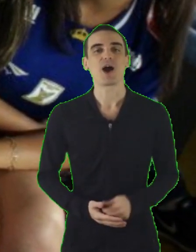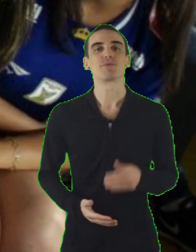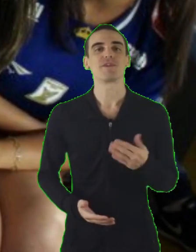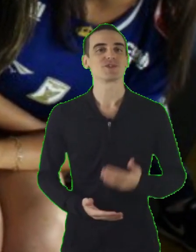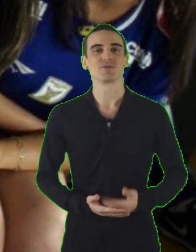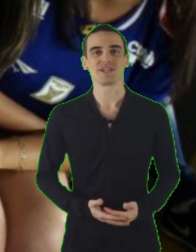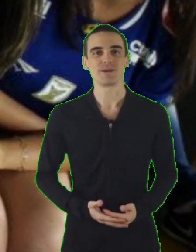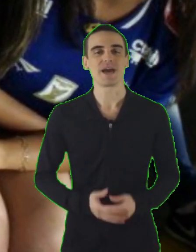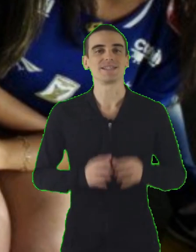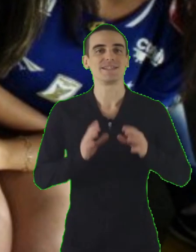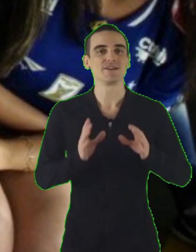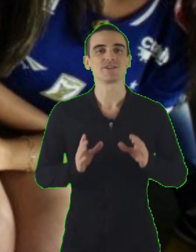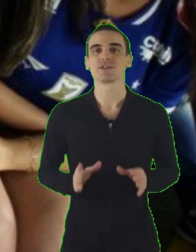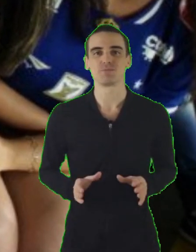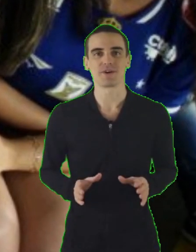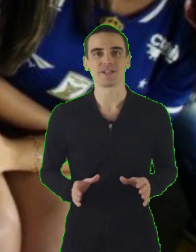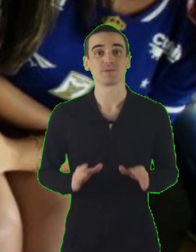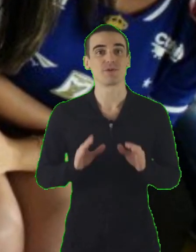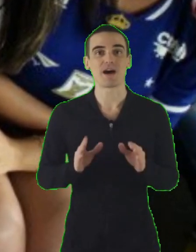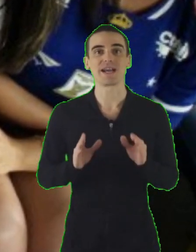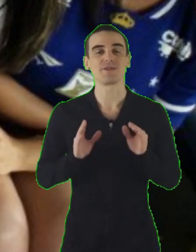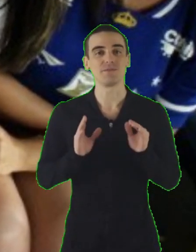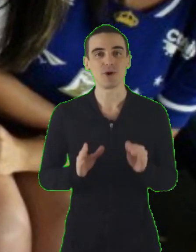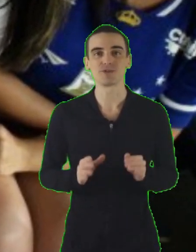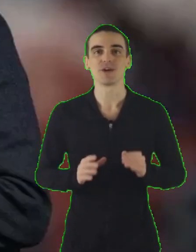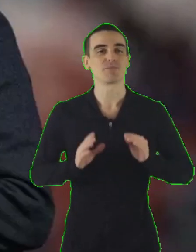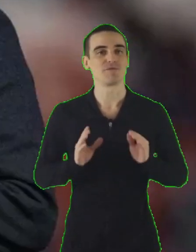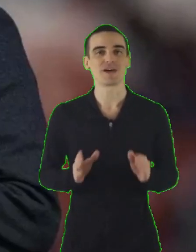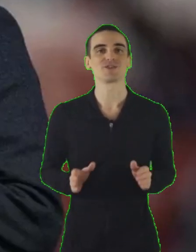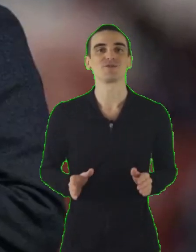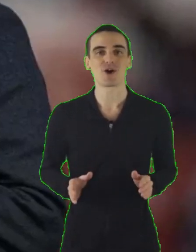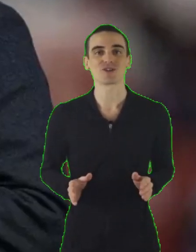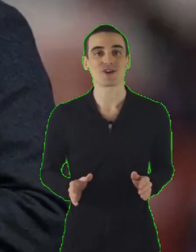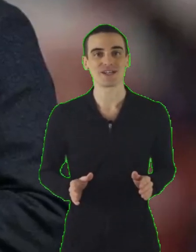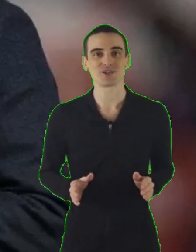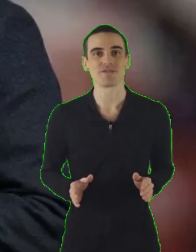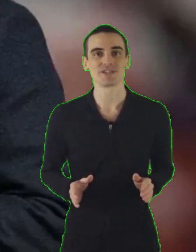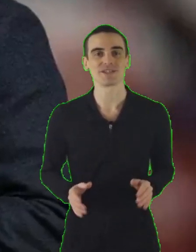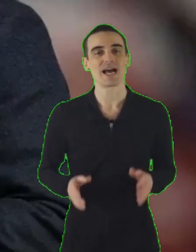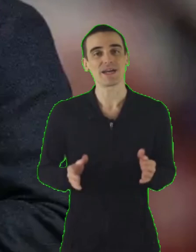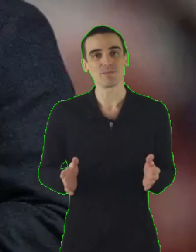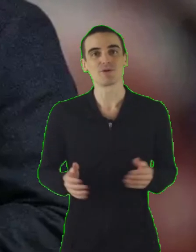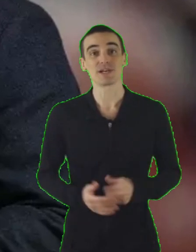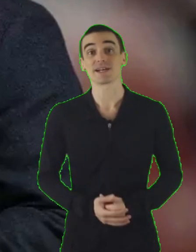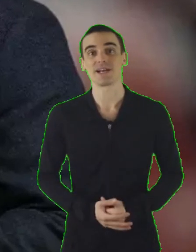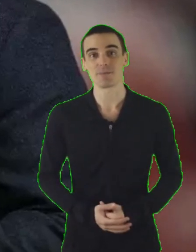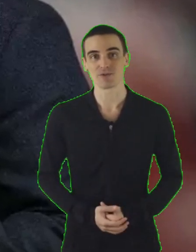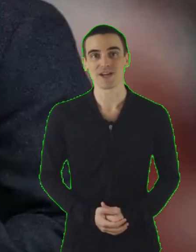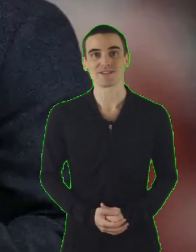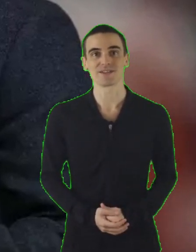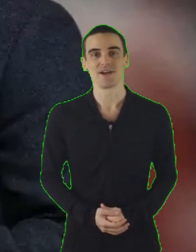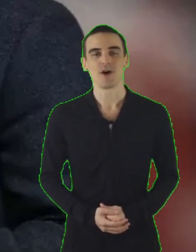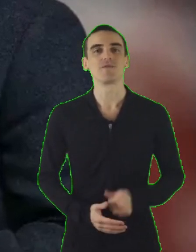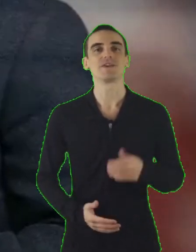inscreva no canal para ficar por dentro de todas as novidades da Raposa com exclusividade. Depois de uma longa busca no mercado, o Cruzeiro definiu